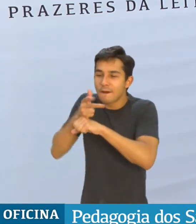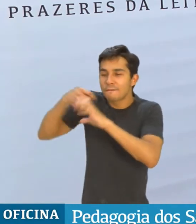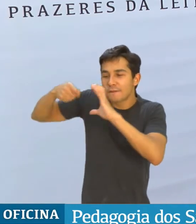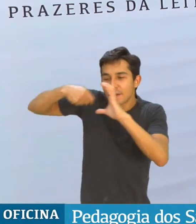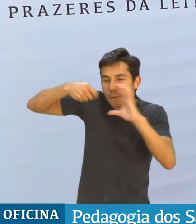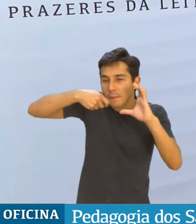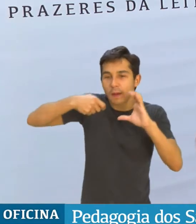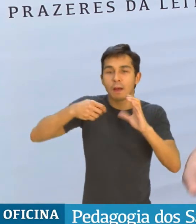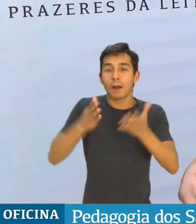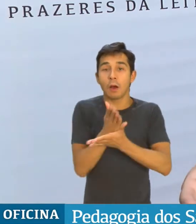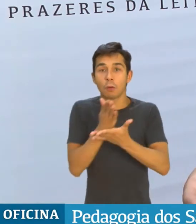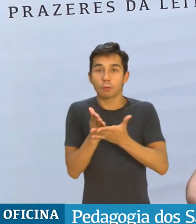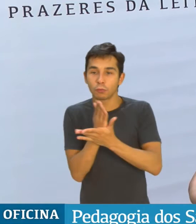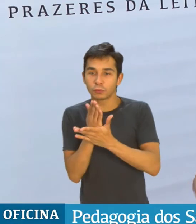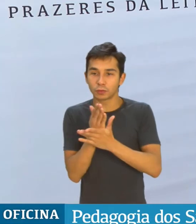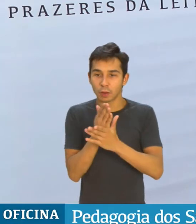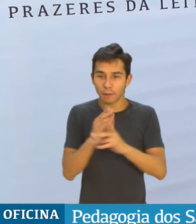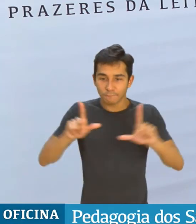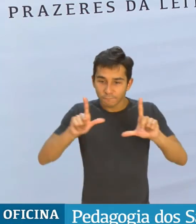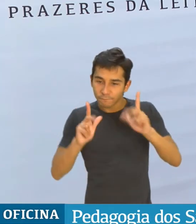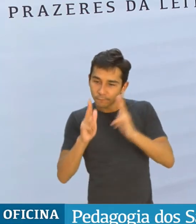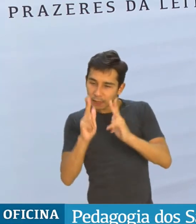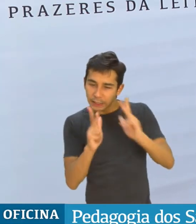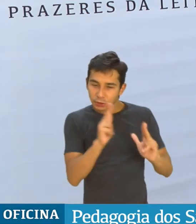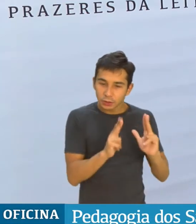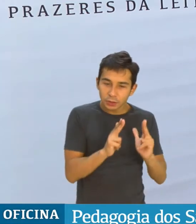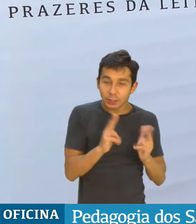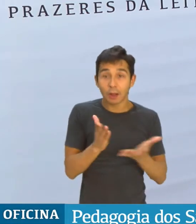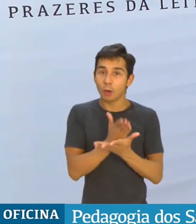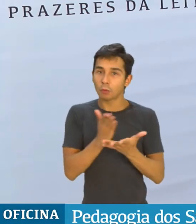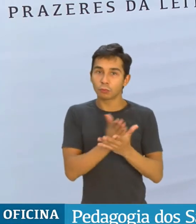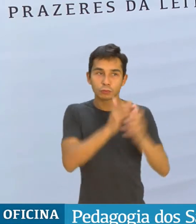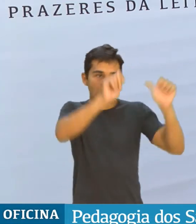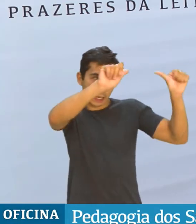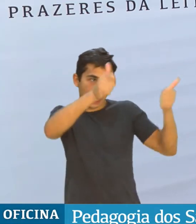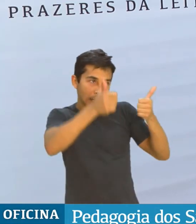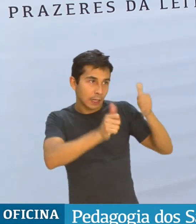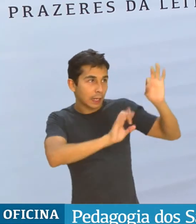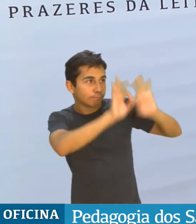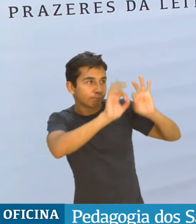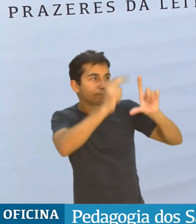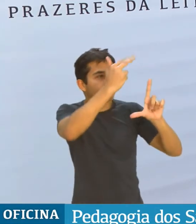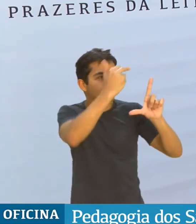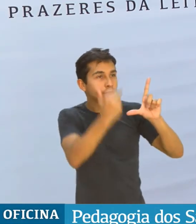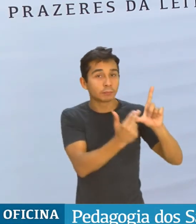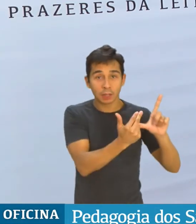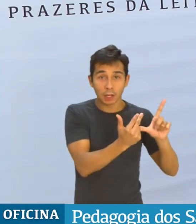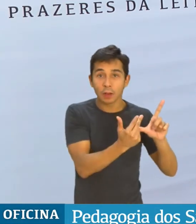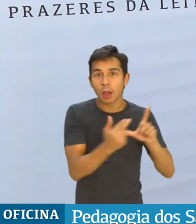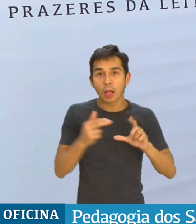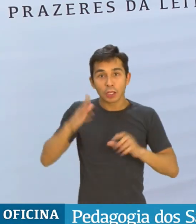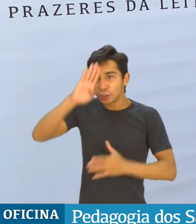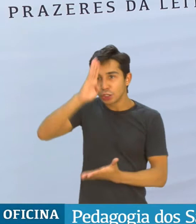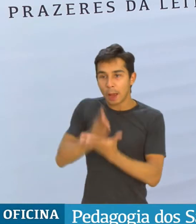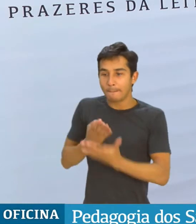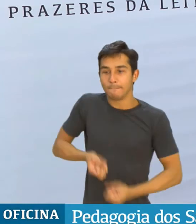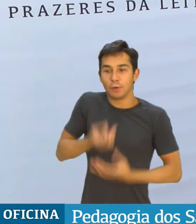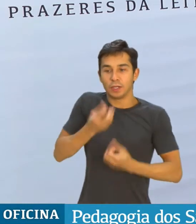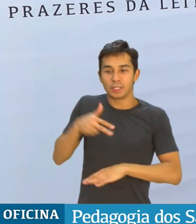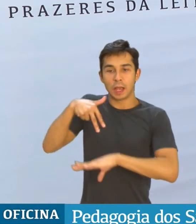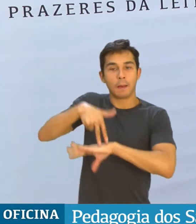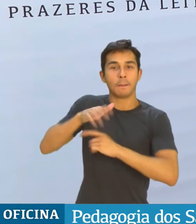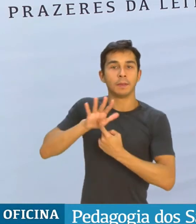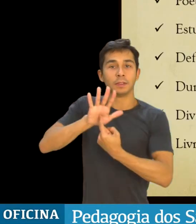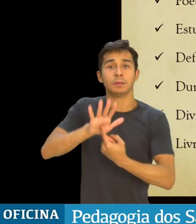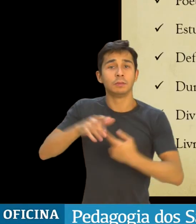que querem editar, tem outras que vão fazer o cartaz. Todo mundo pode estar envolvido de alguma forma que não seja também diretamente só o palco e